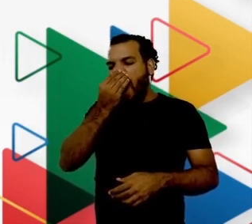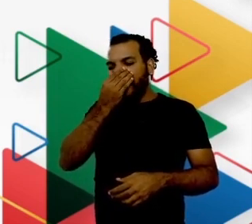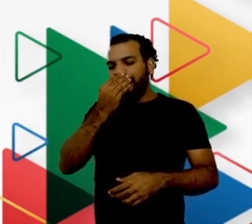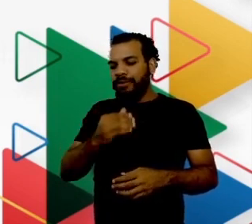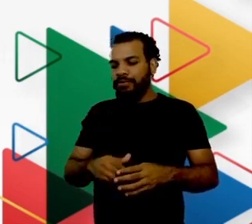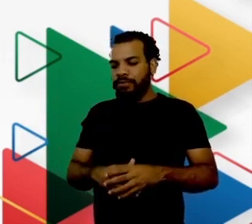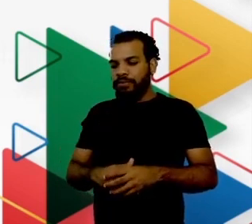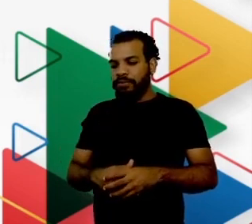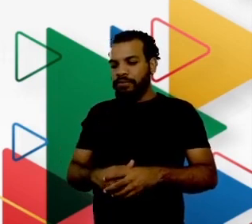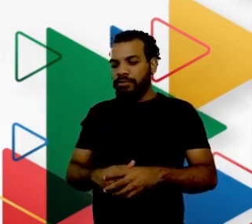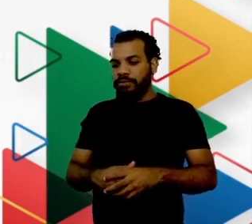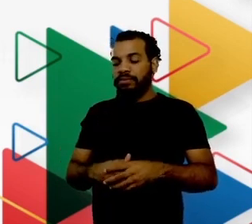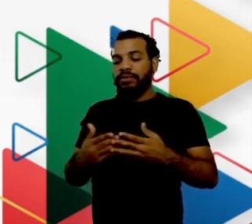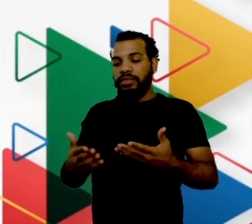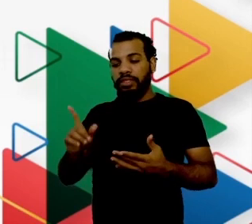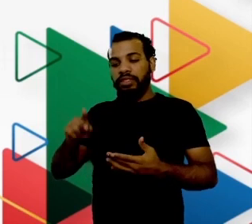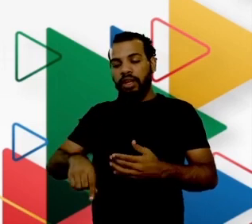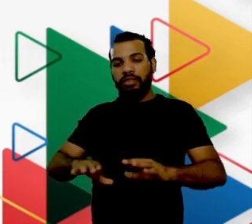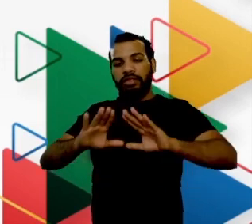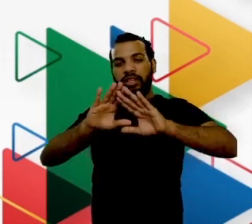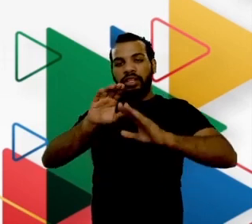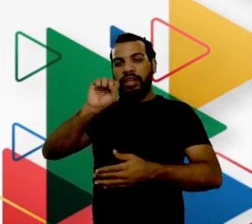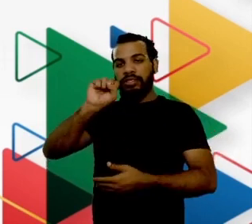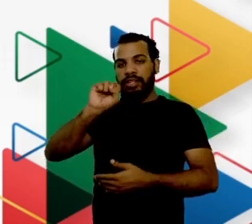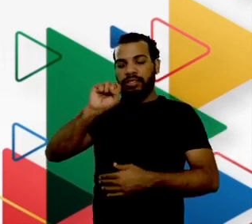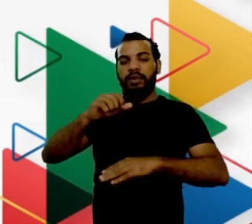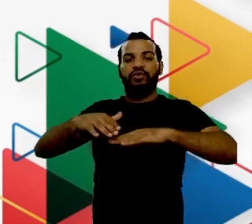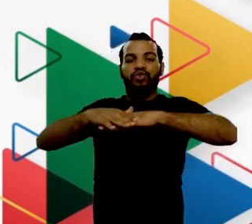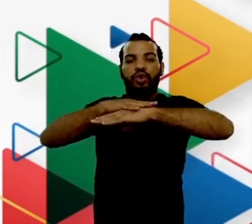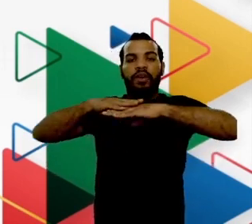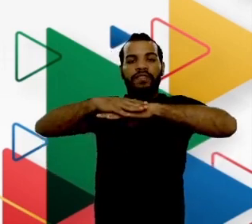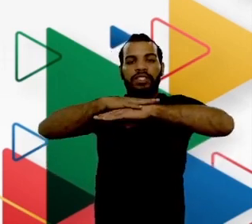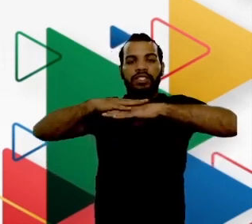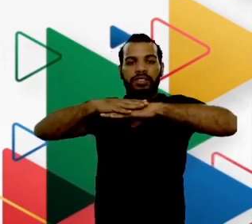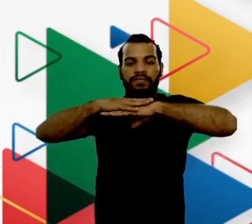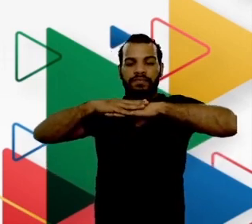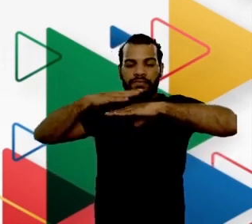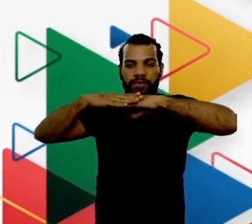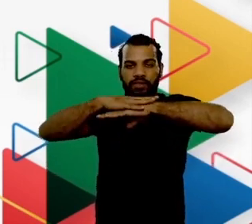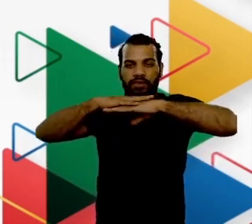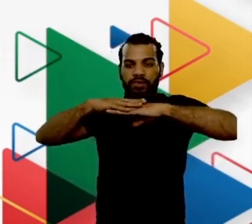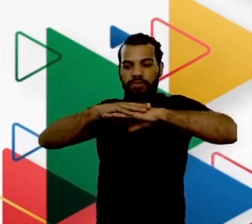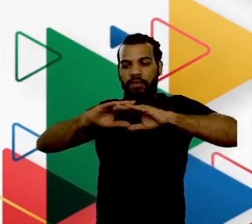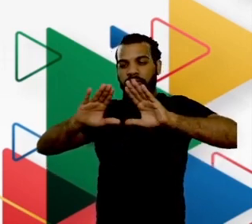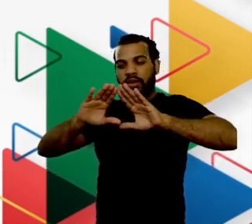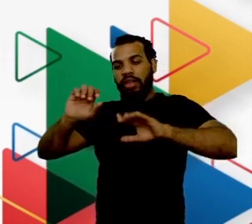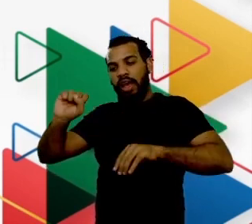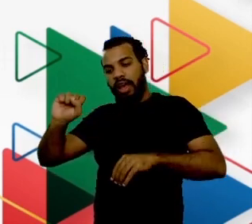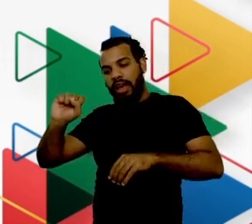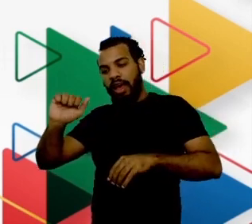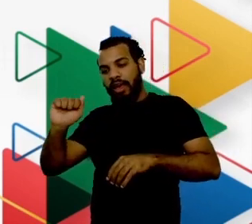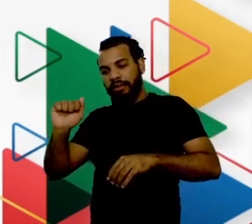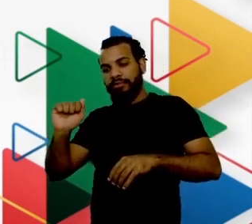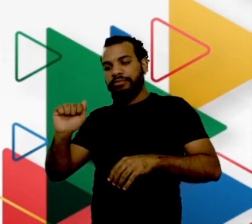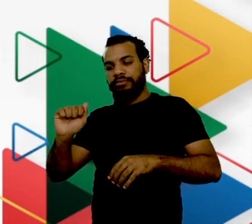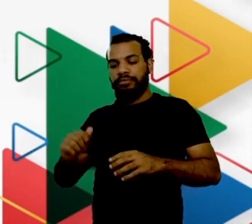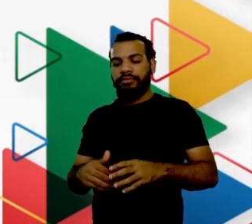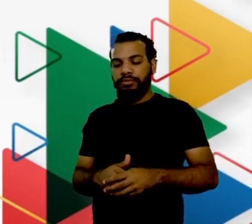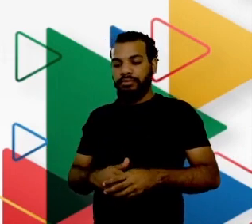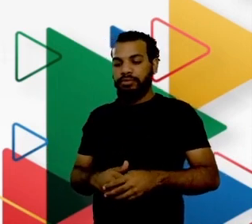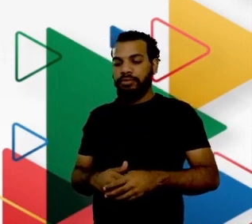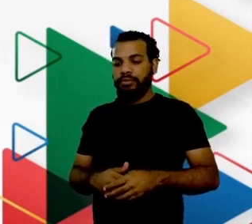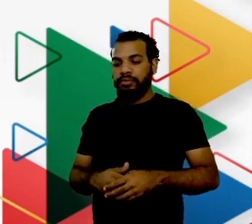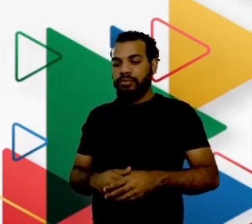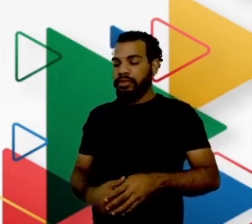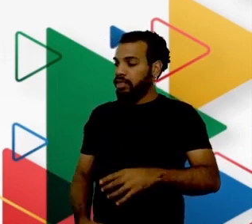superficial. É o ΔS de superfície, ou chamado de ΔA de área. É igual a beta,